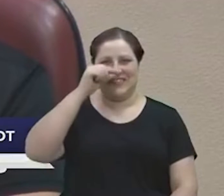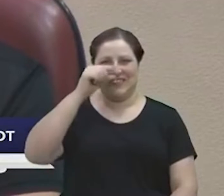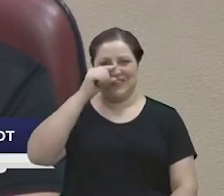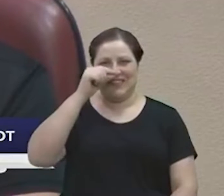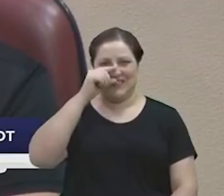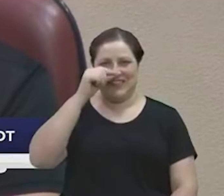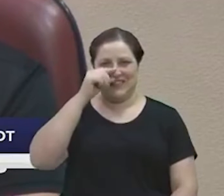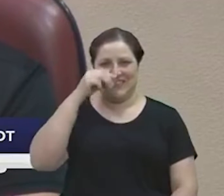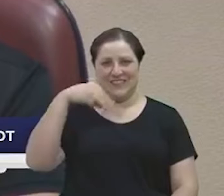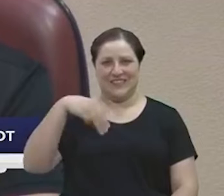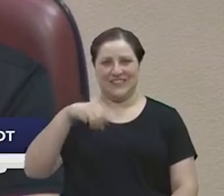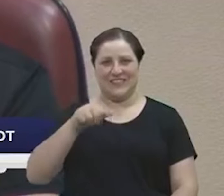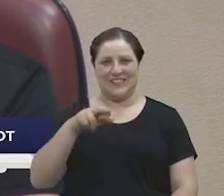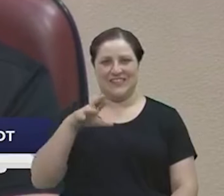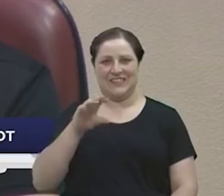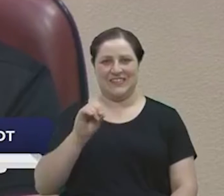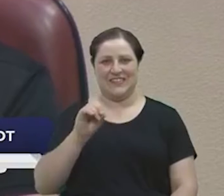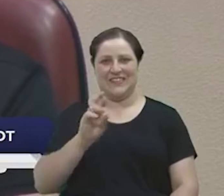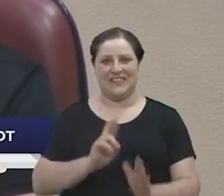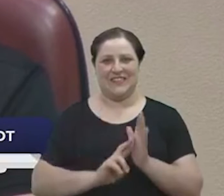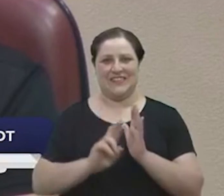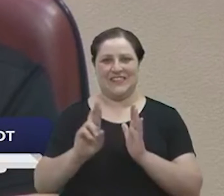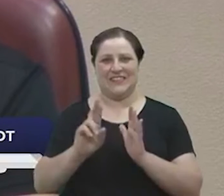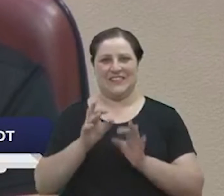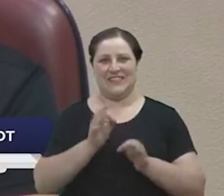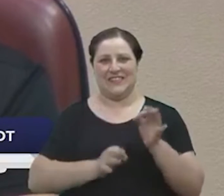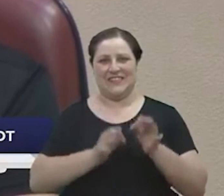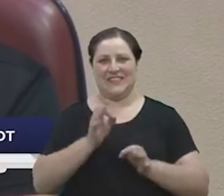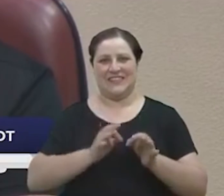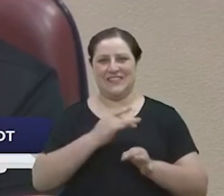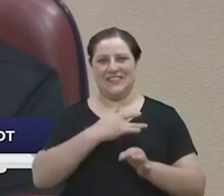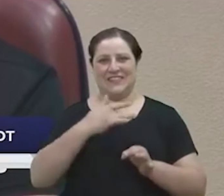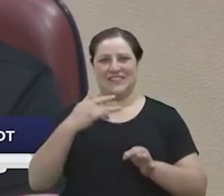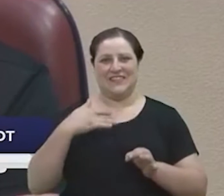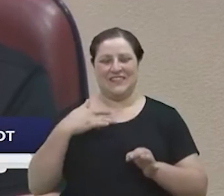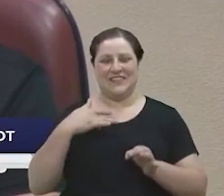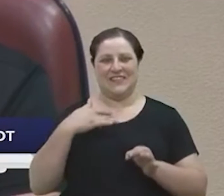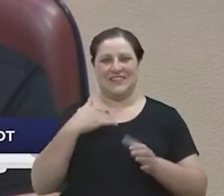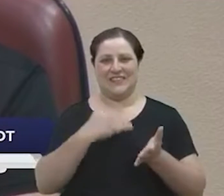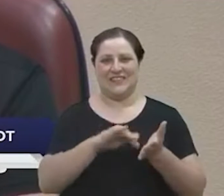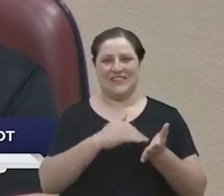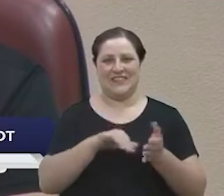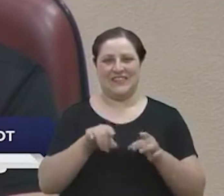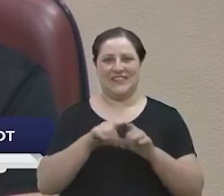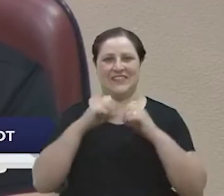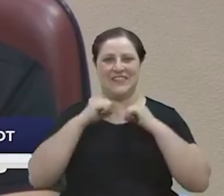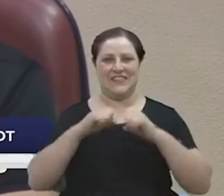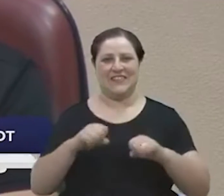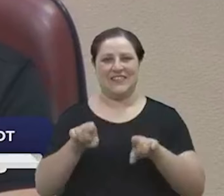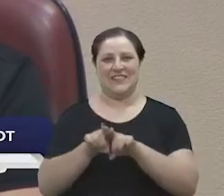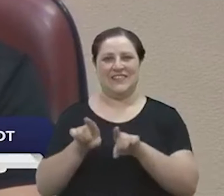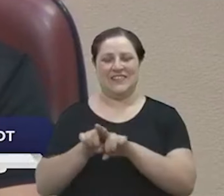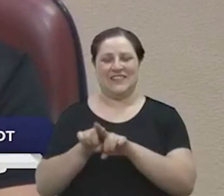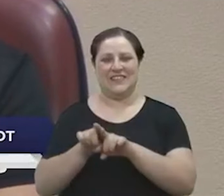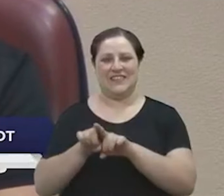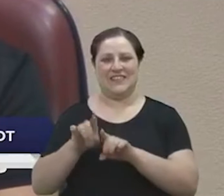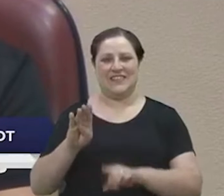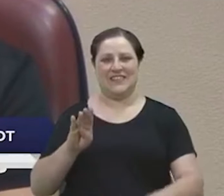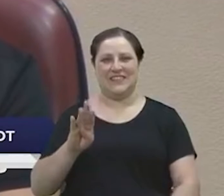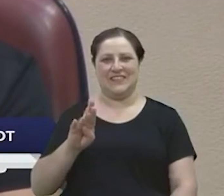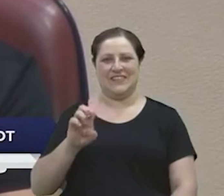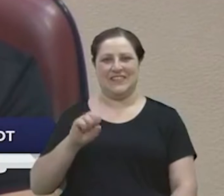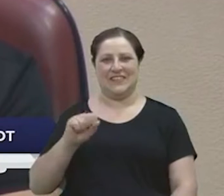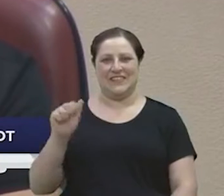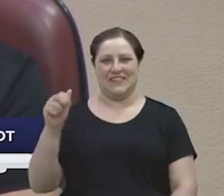Mário representando o jurídico lá da Secretaria de Saúde, Bressan, o nosso amigo Michel Sonda,